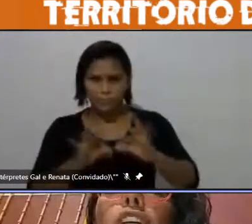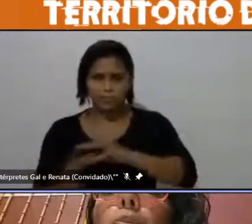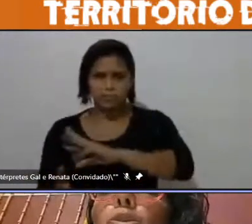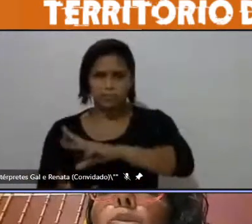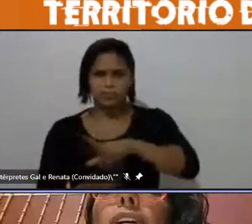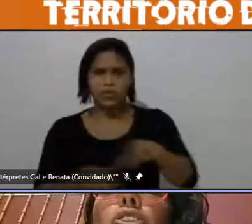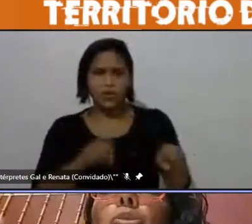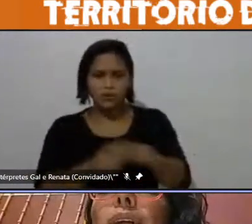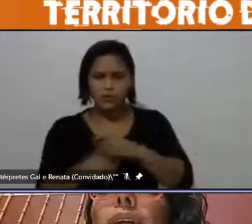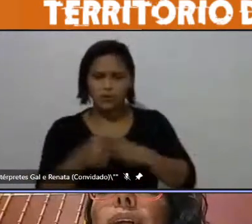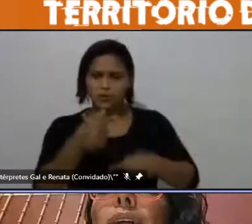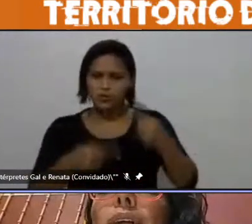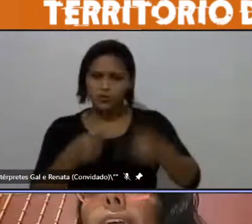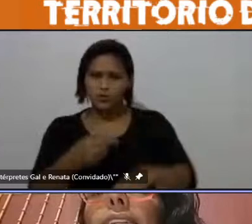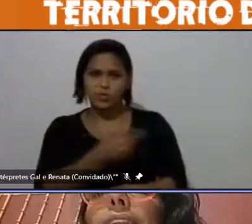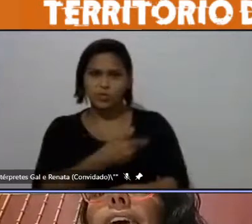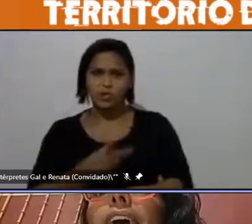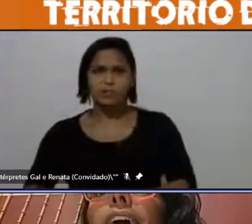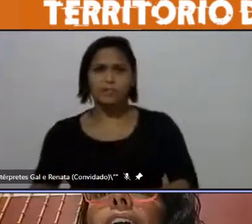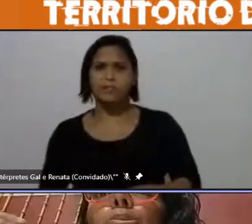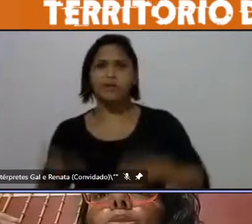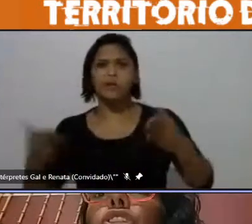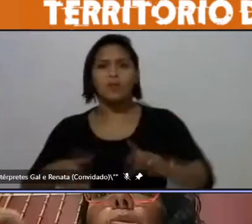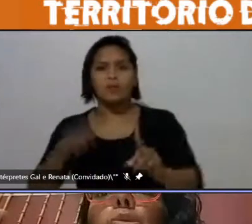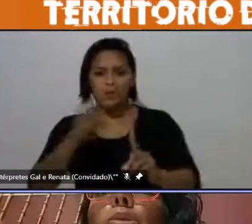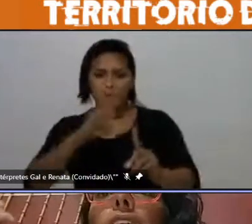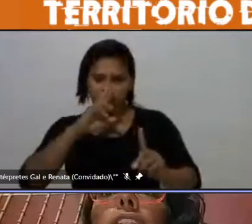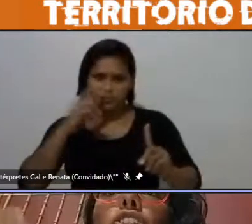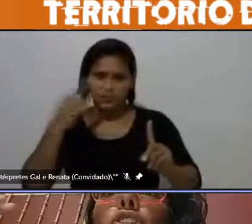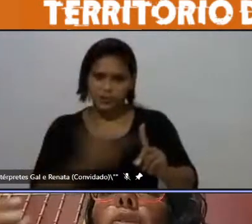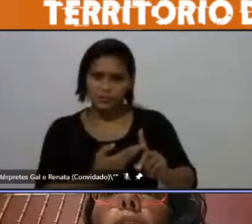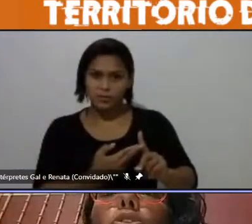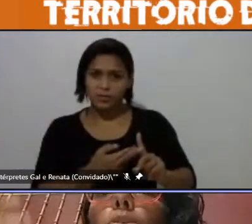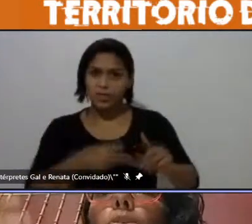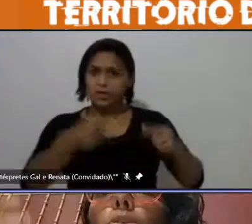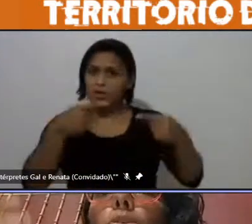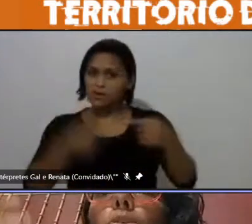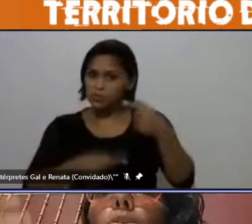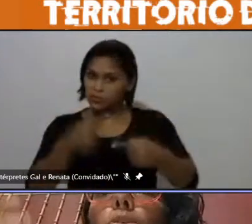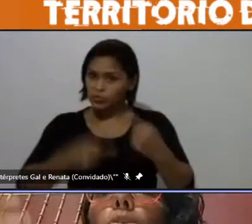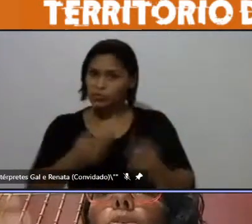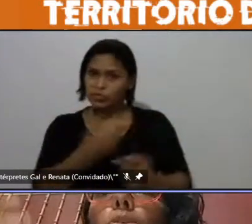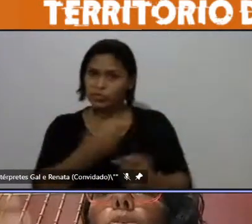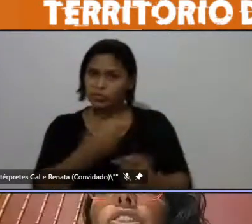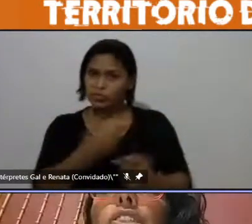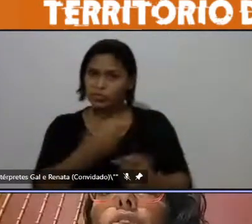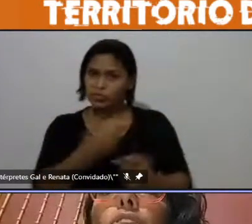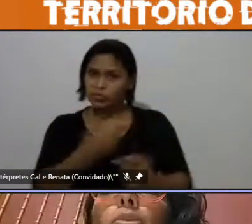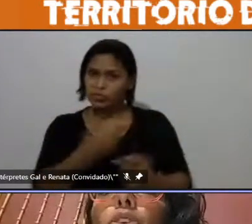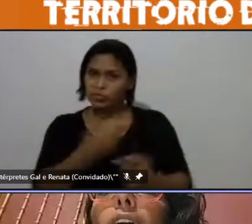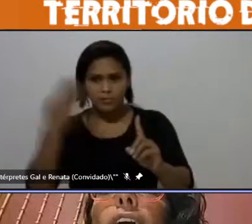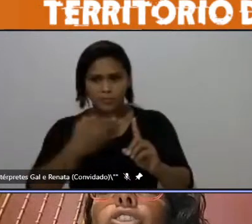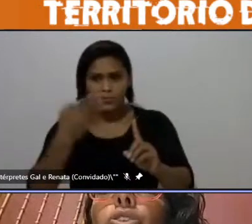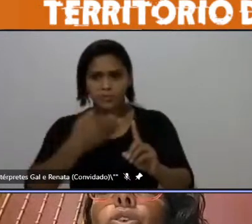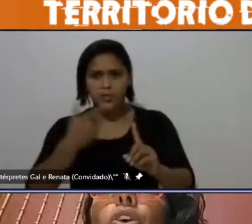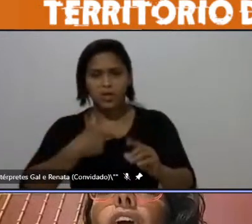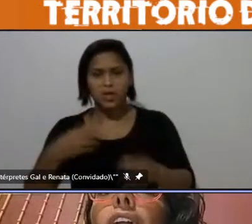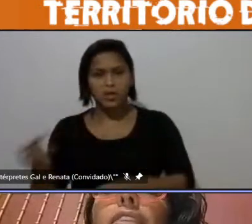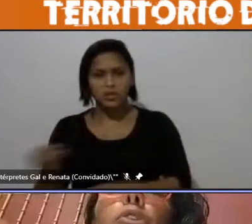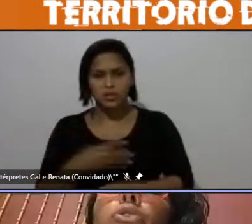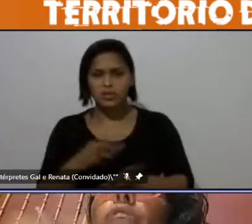a formação de políticas públicas, que o Brasil é referência. As políticas públicas que a gente implementou no Brasil nesse recente